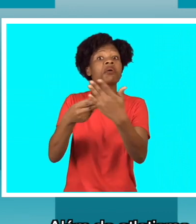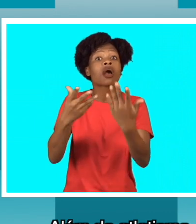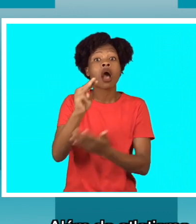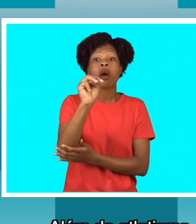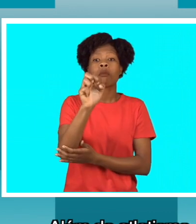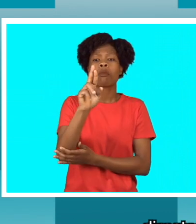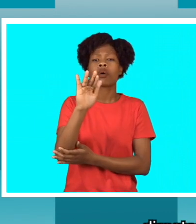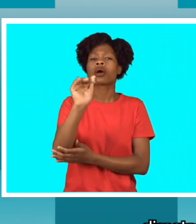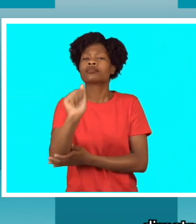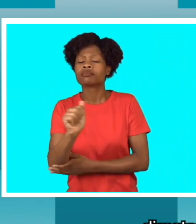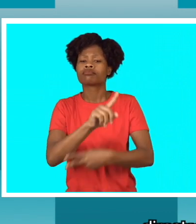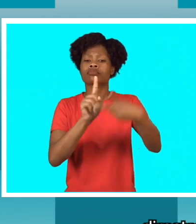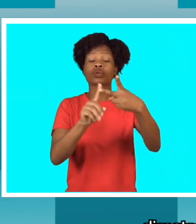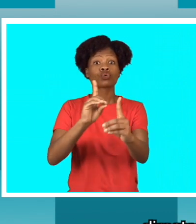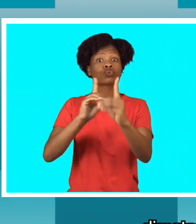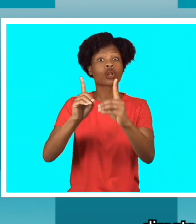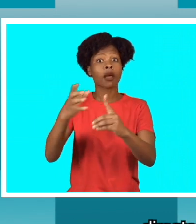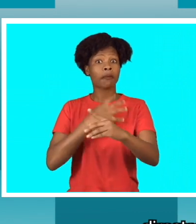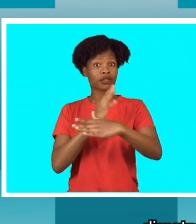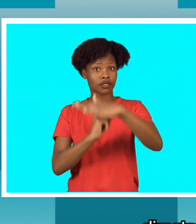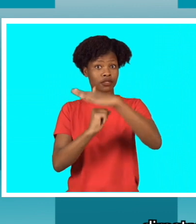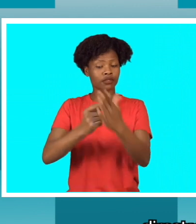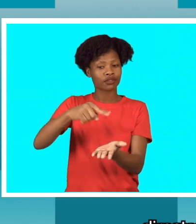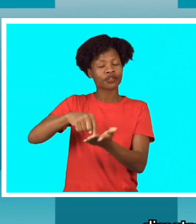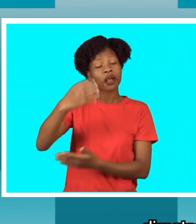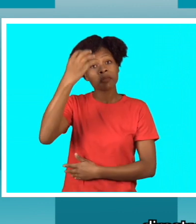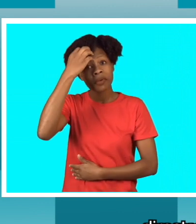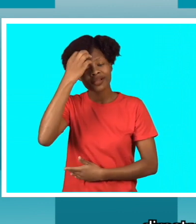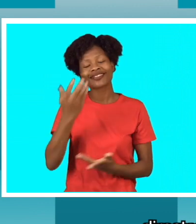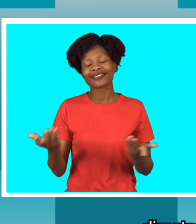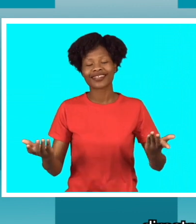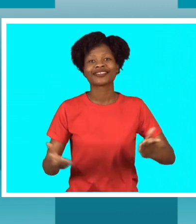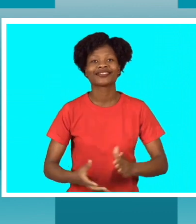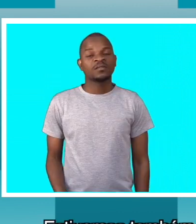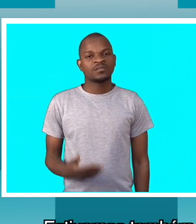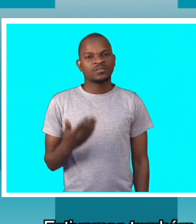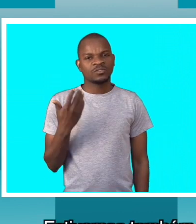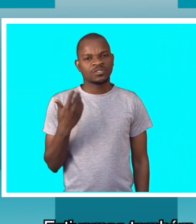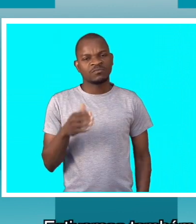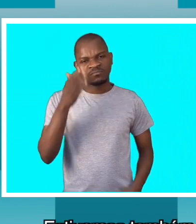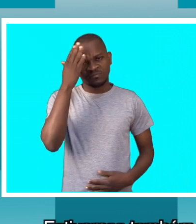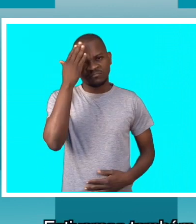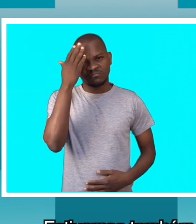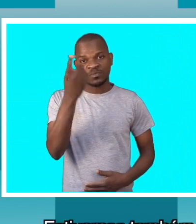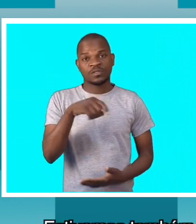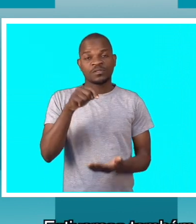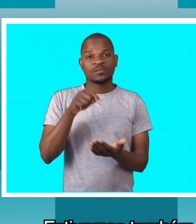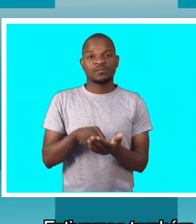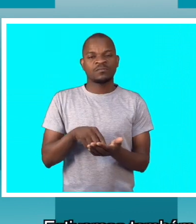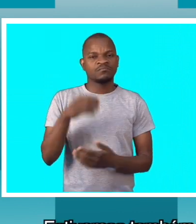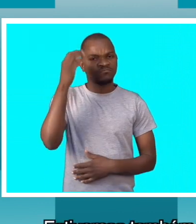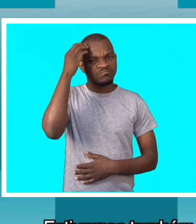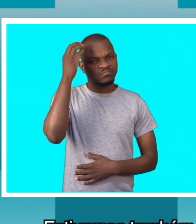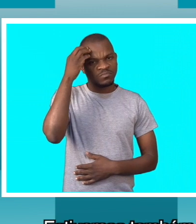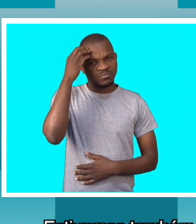Argentino Simão, diretora de Gênero, Criança e Ação Social da cidade de Maputo. Estivemos também no Distrito